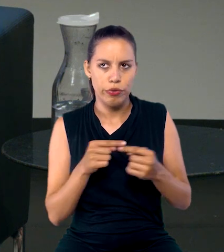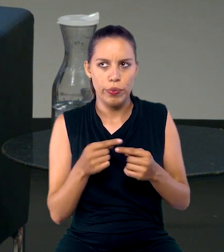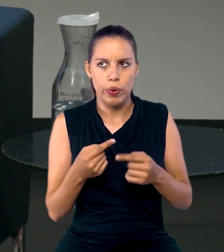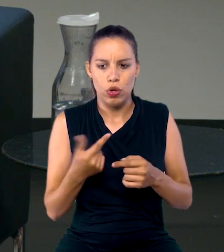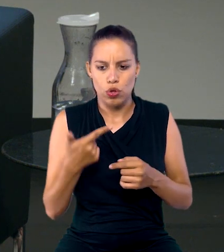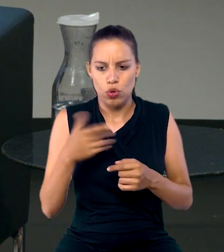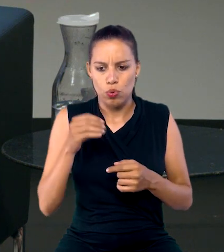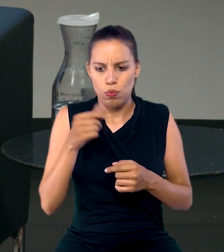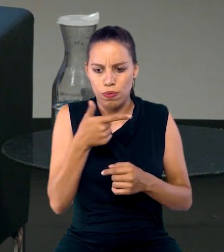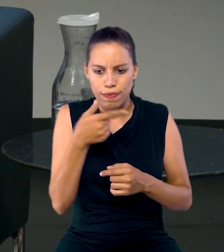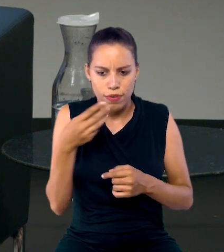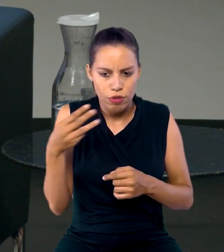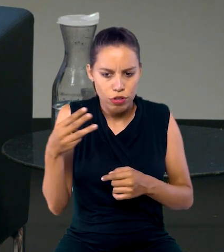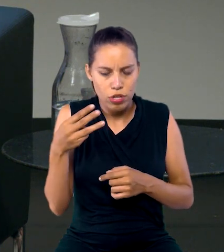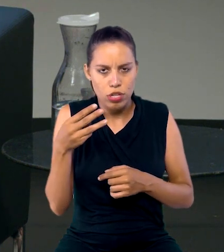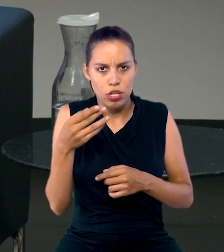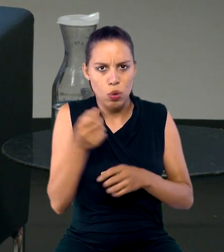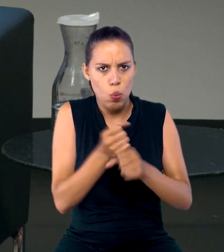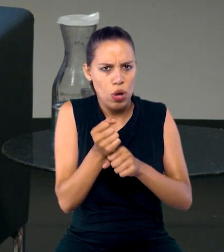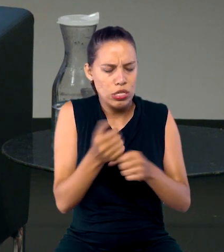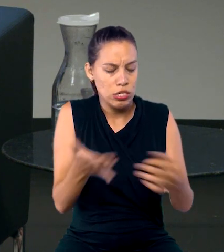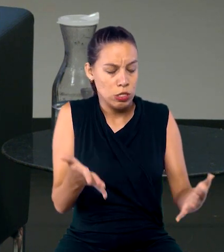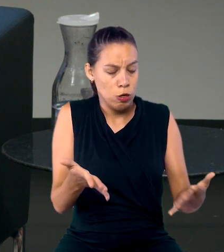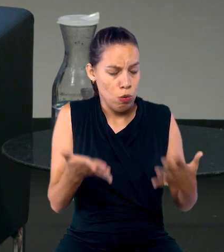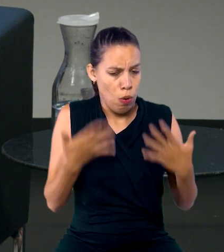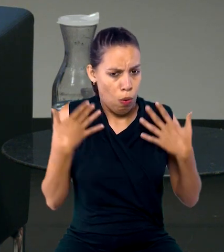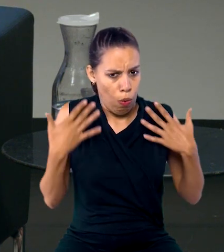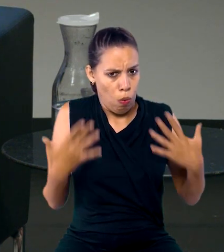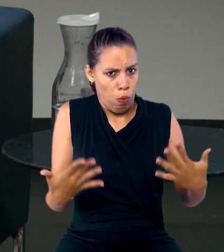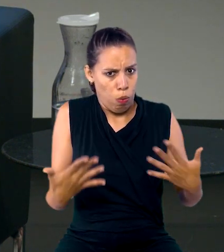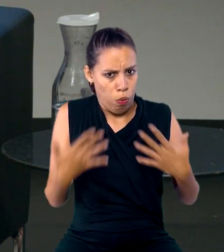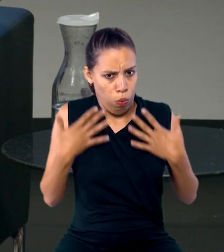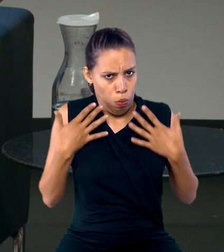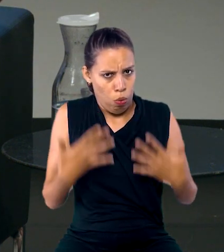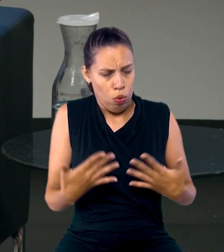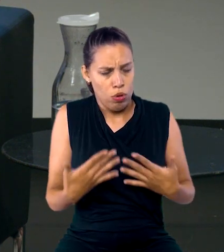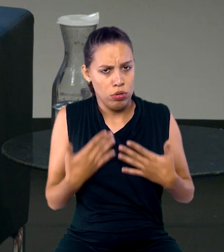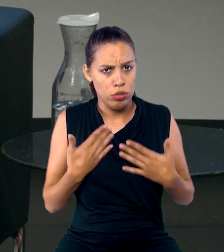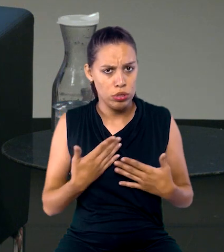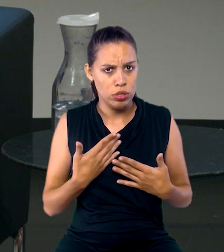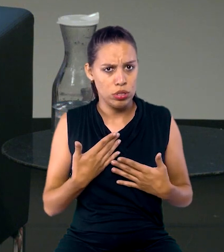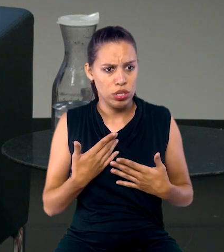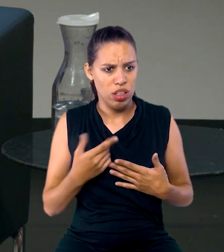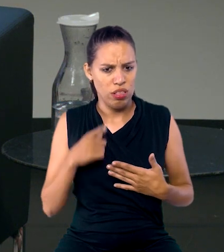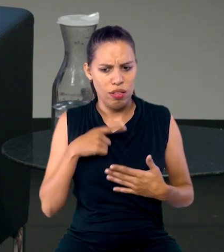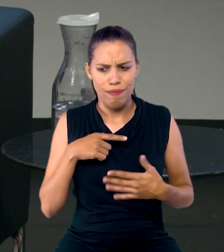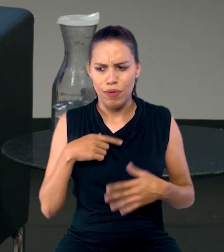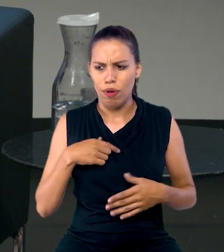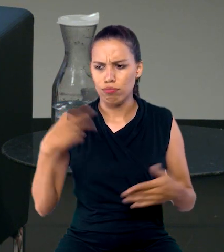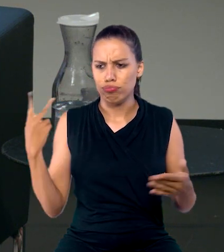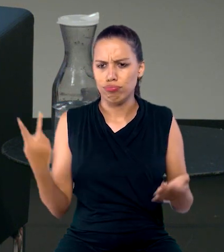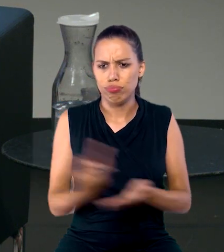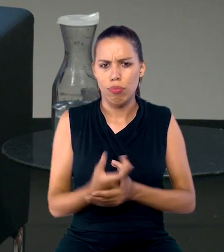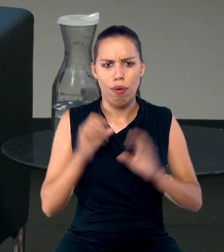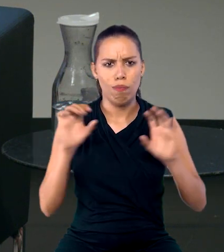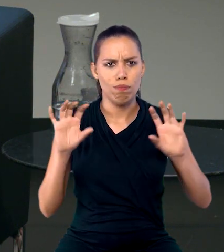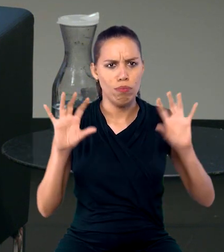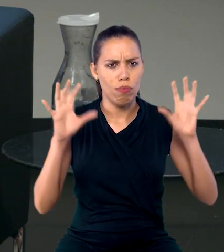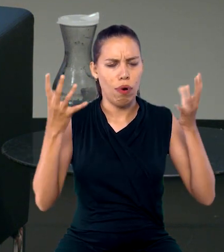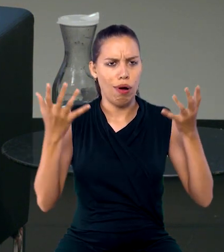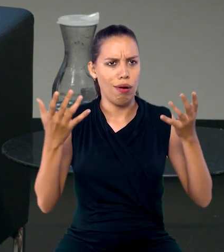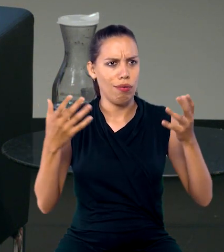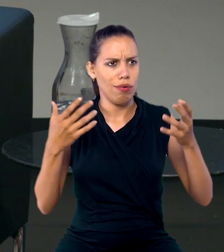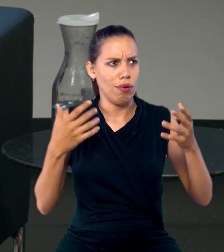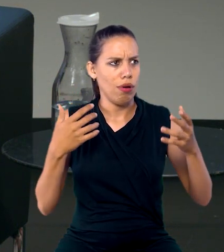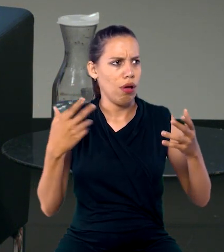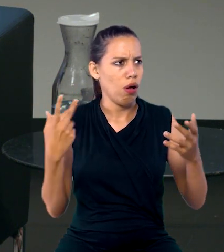ano mais quente, né, dos últimos 100 mil anos. A gente acabou de viver um recorde de eventos